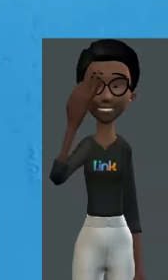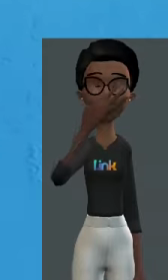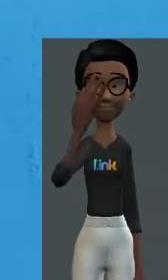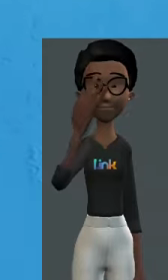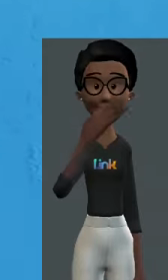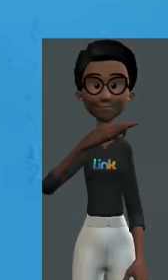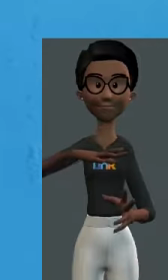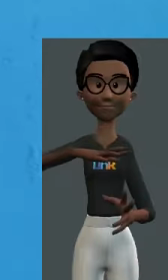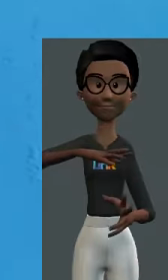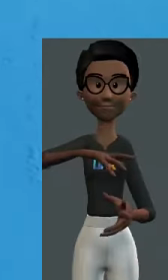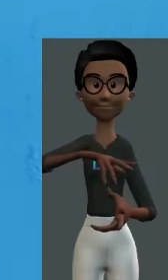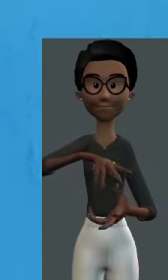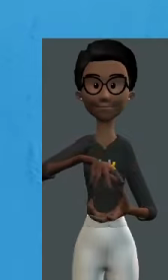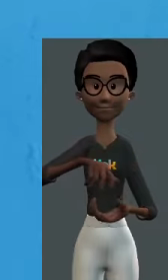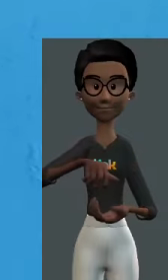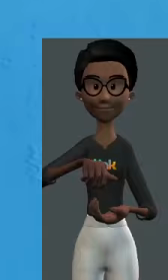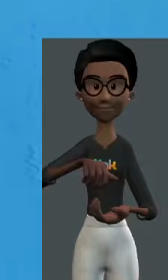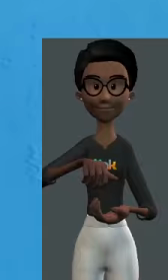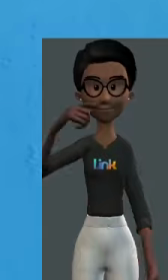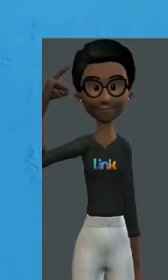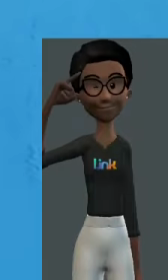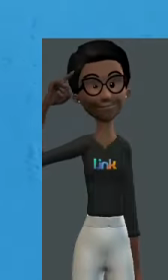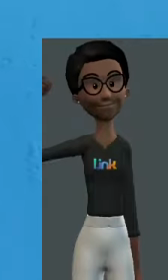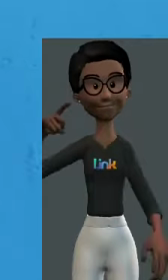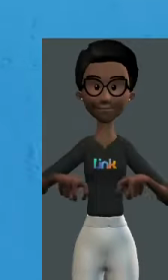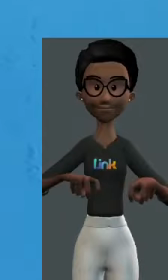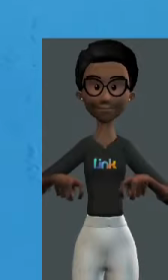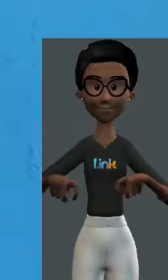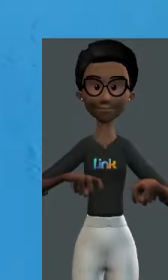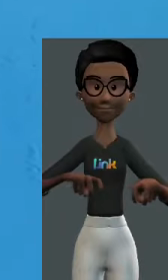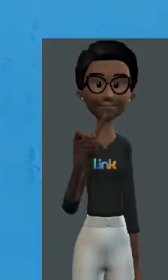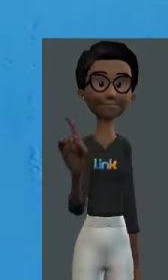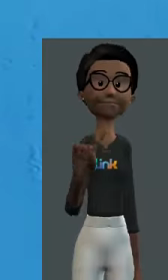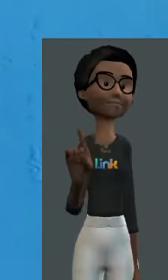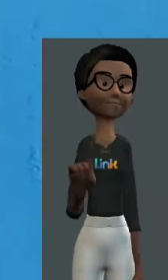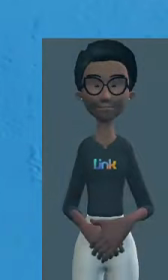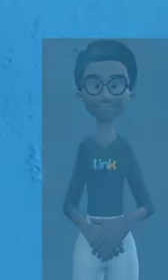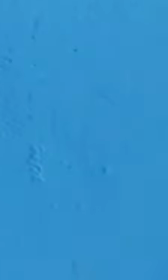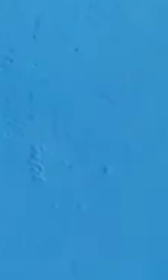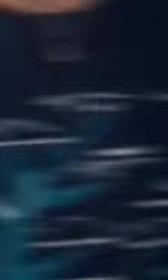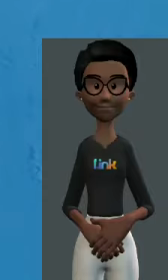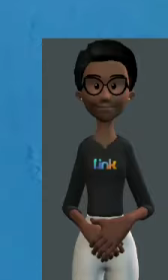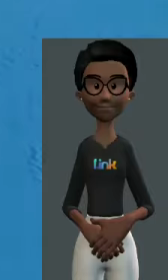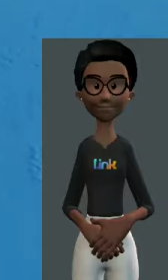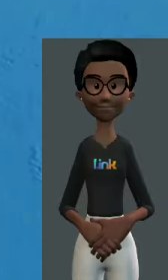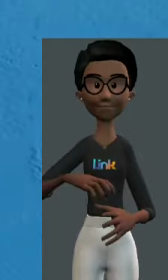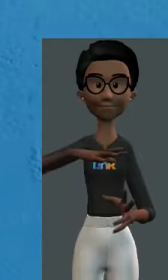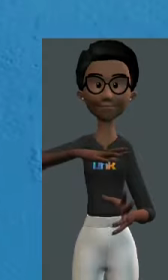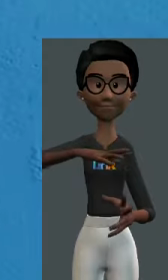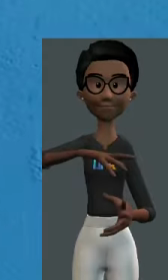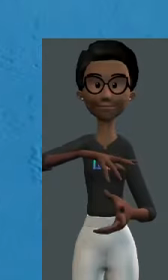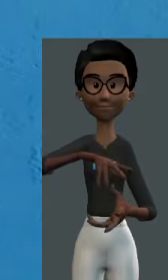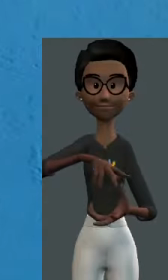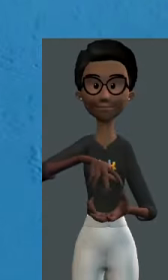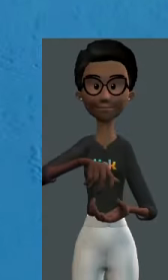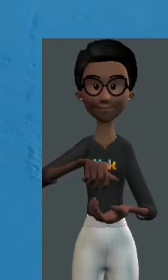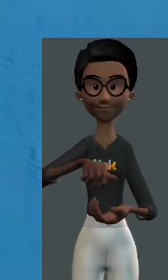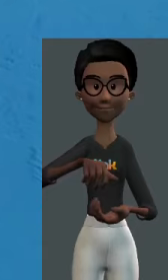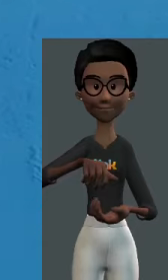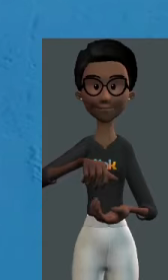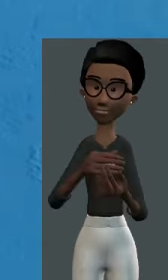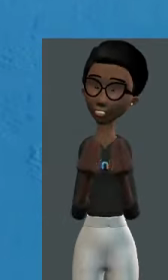próprios preconceitos do que são o mundo e buscar a verdade através apenas da razão. Bem, ao contrário de